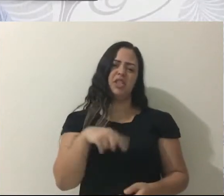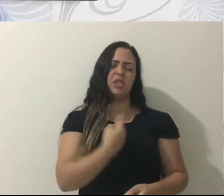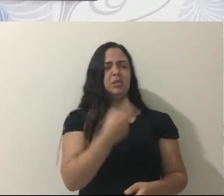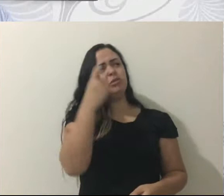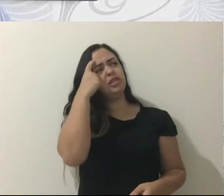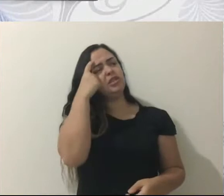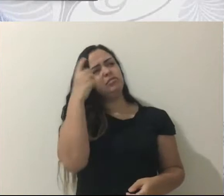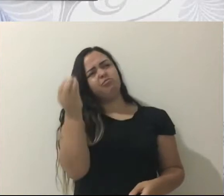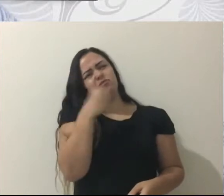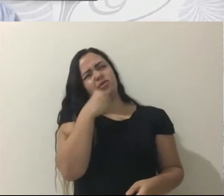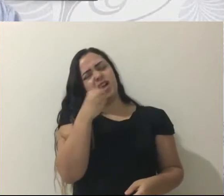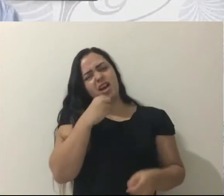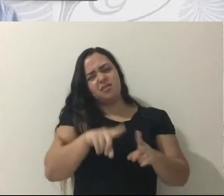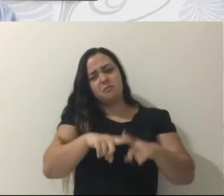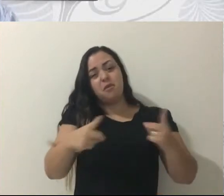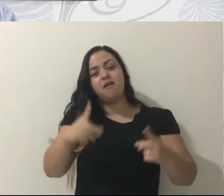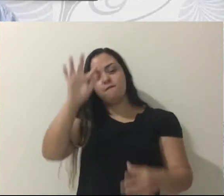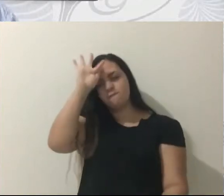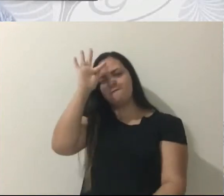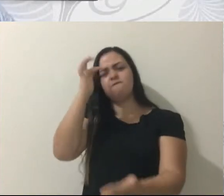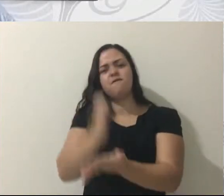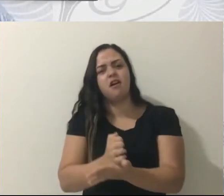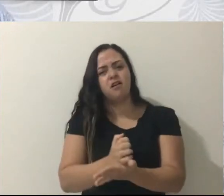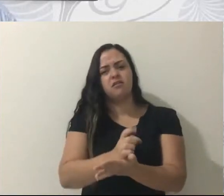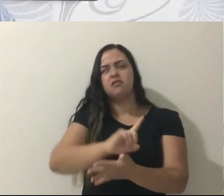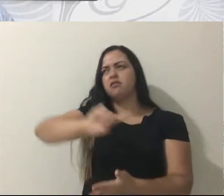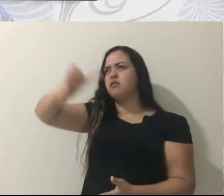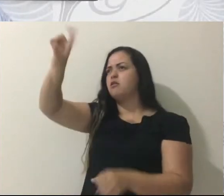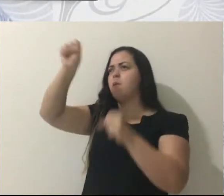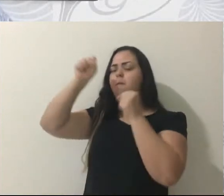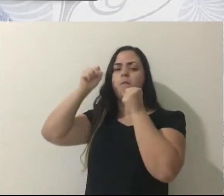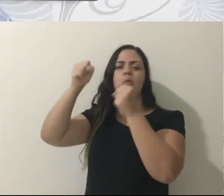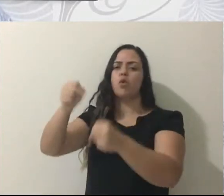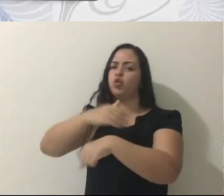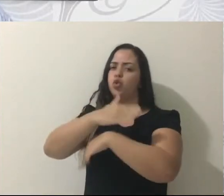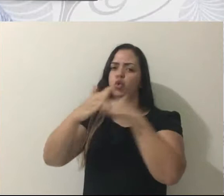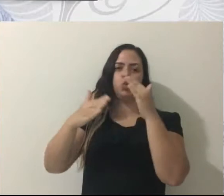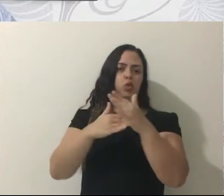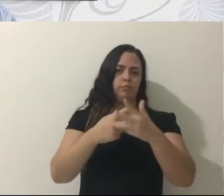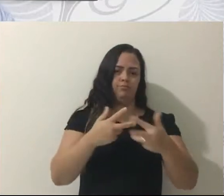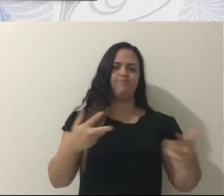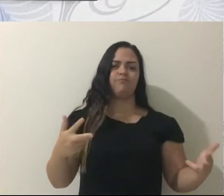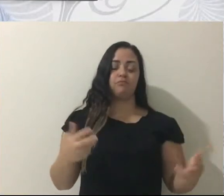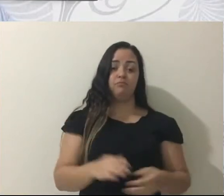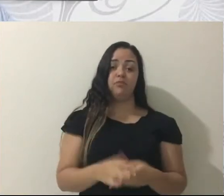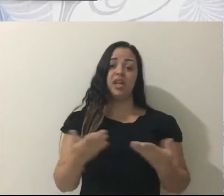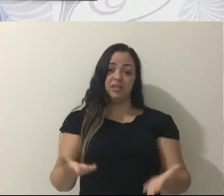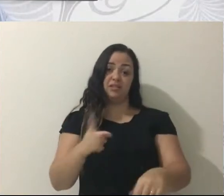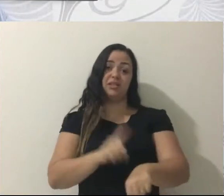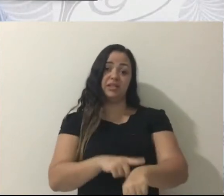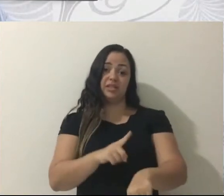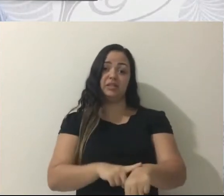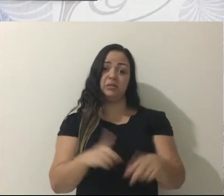condições, mas nós temos fé naquele que pode todas as coisas. Estamos enfrentando um momento